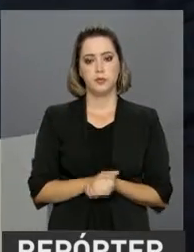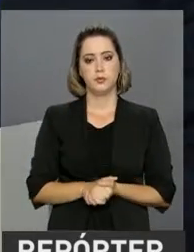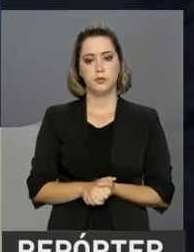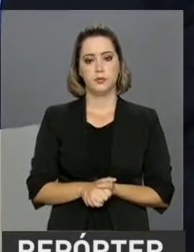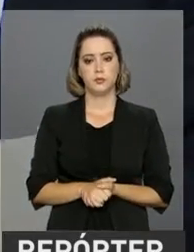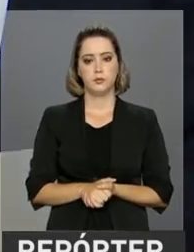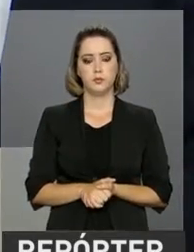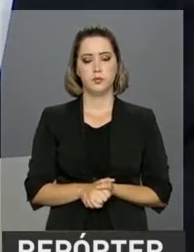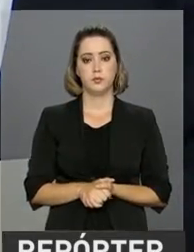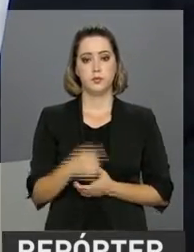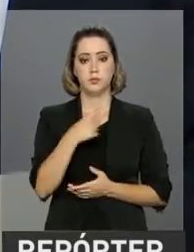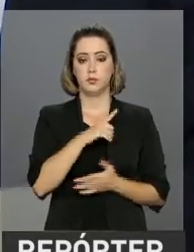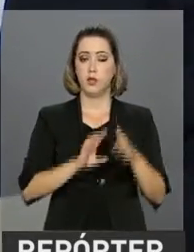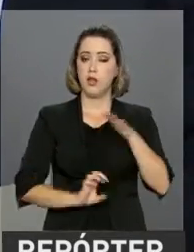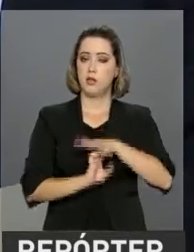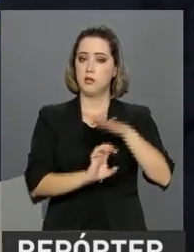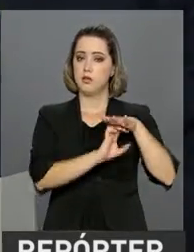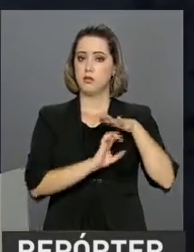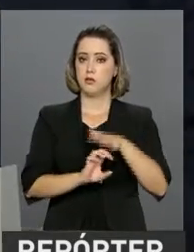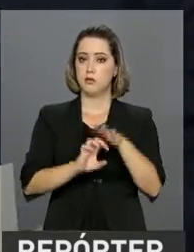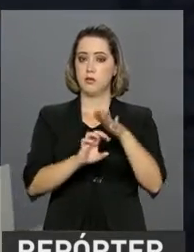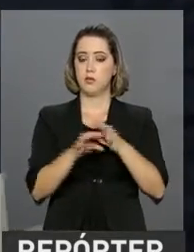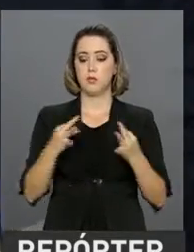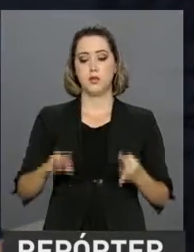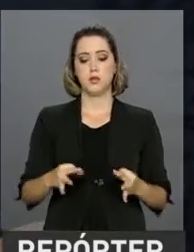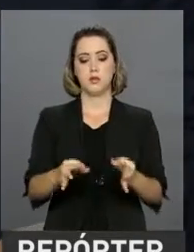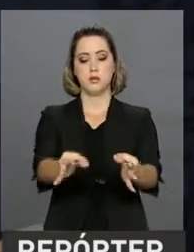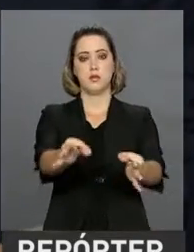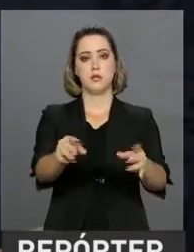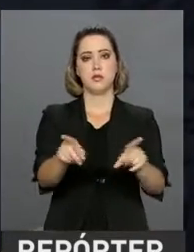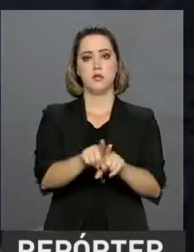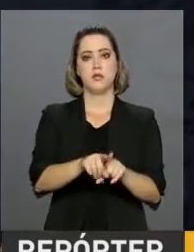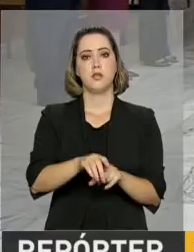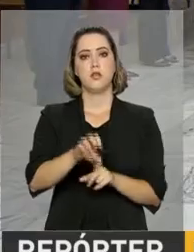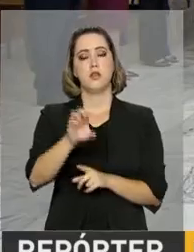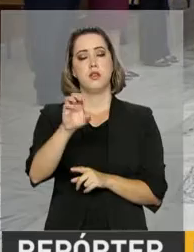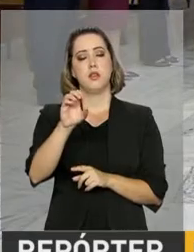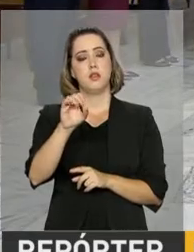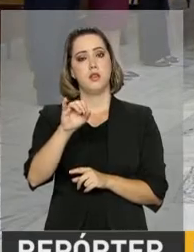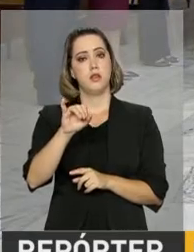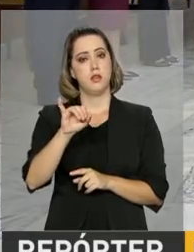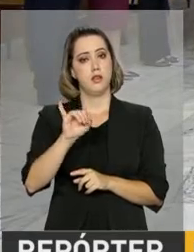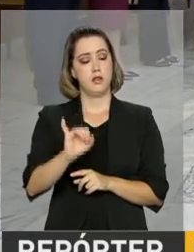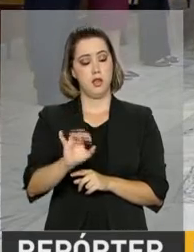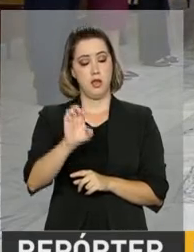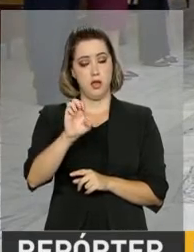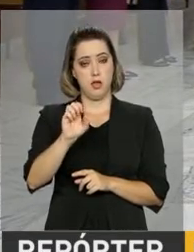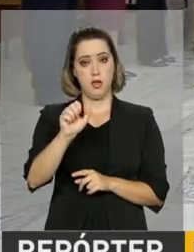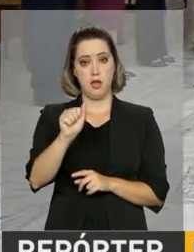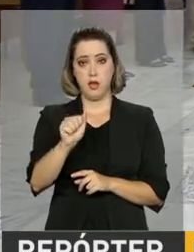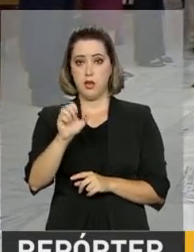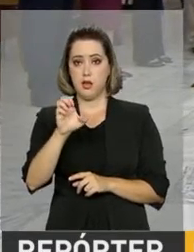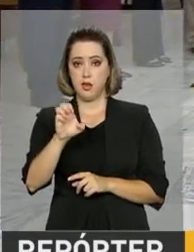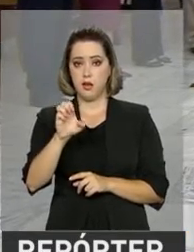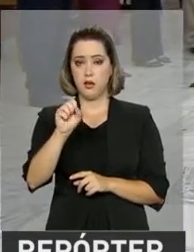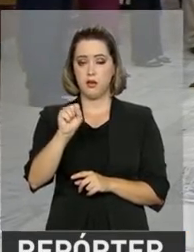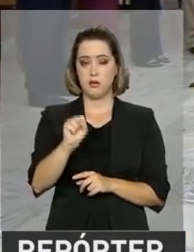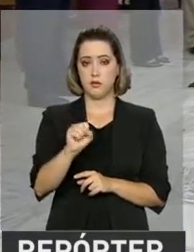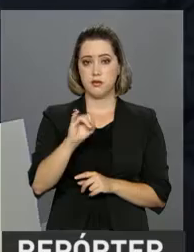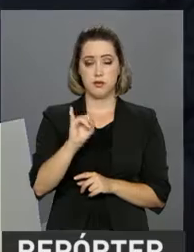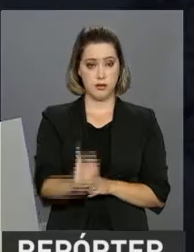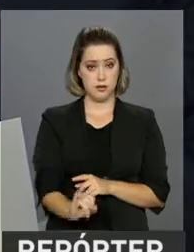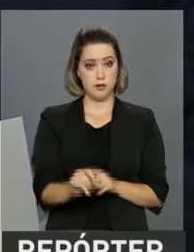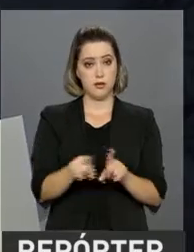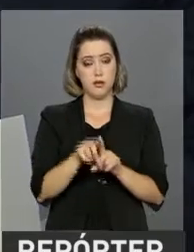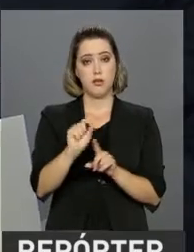as empresas da área de tecnologia qualcomm ea e anunciaram parceria com o governo brasileiro para construir uma fábrica